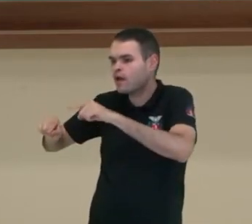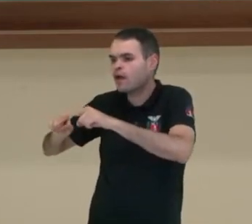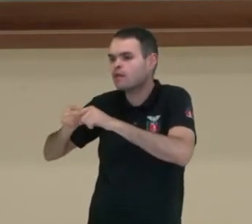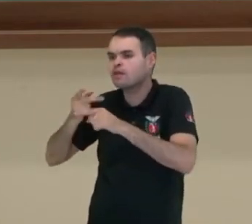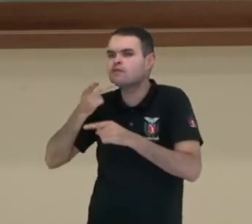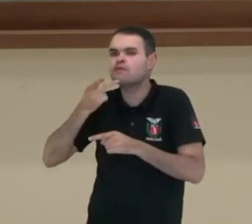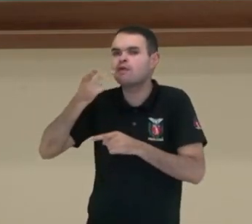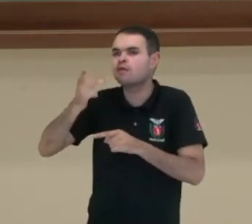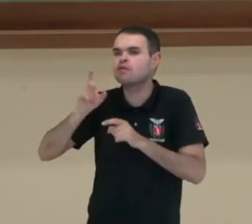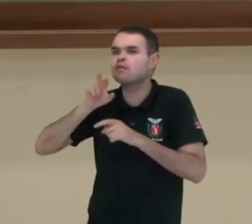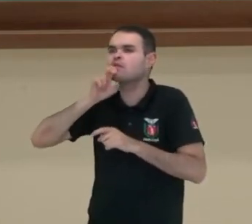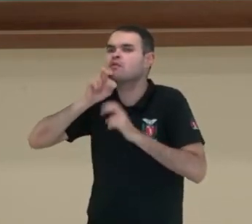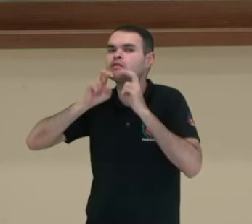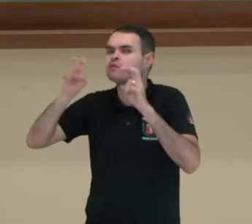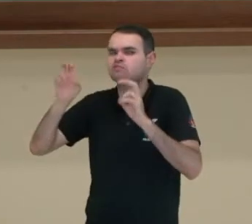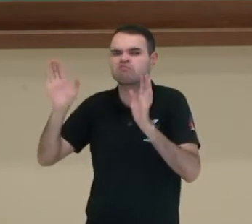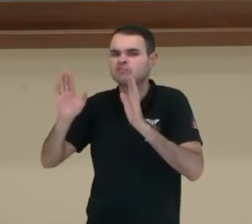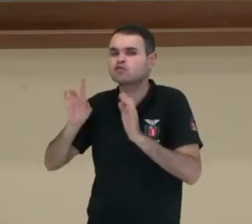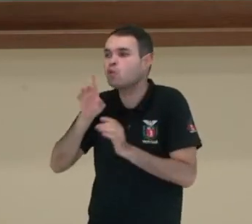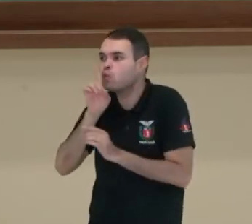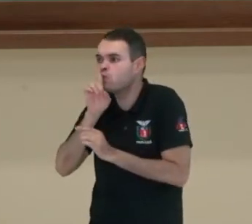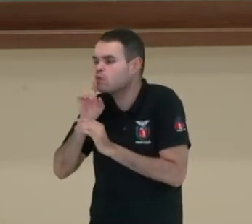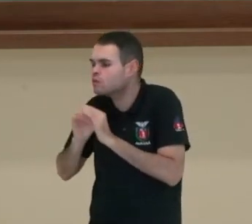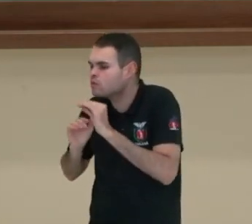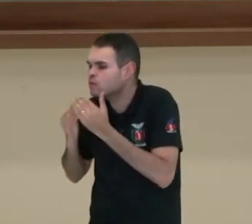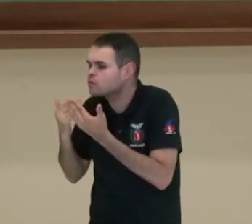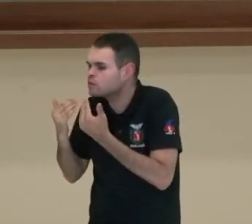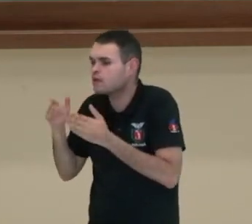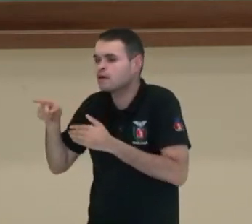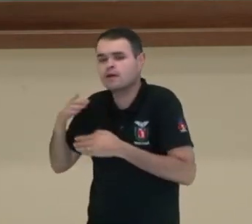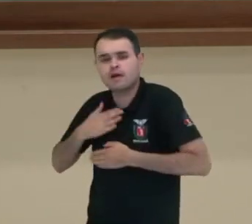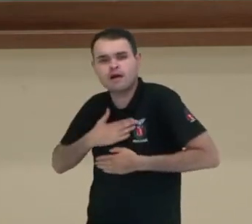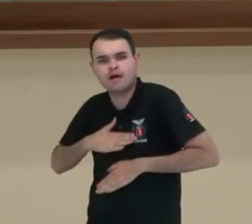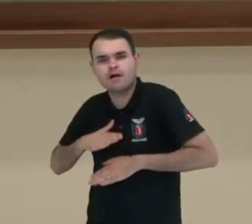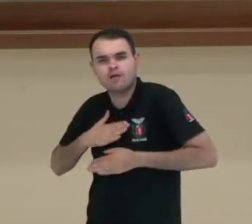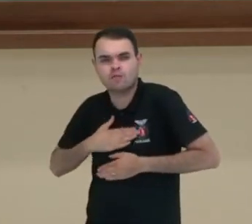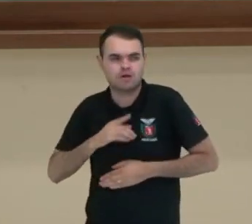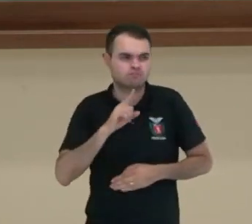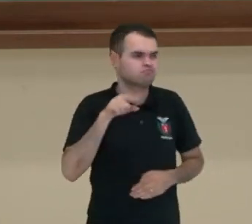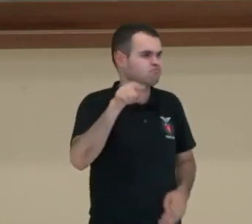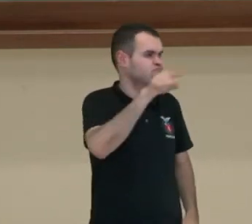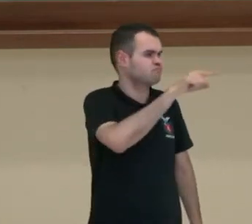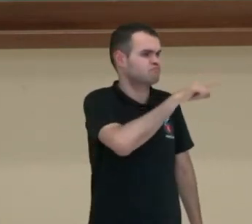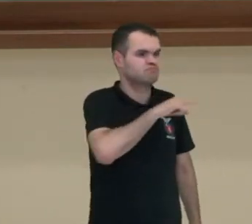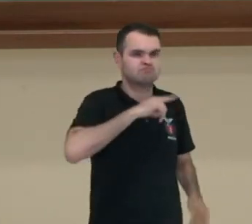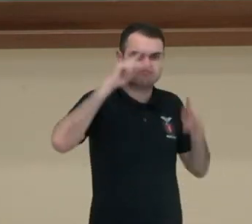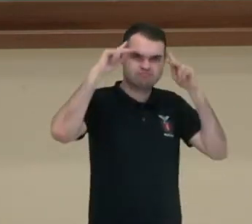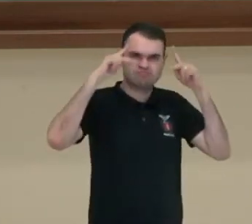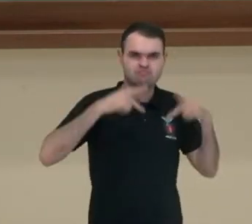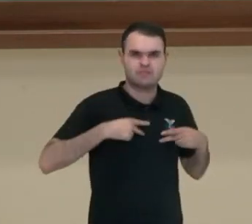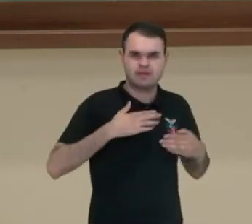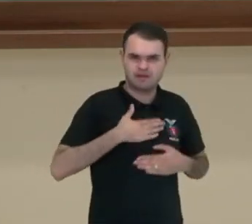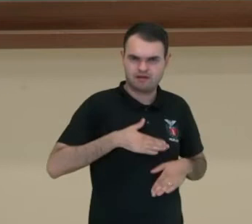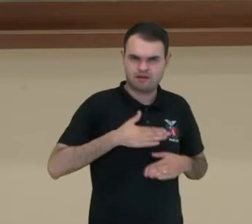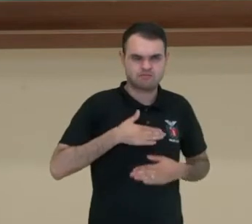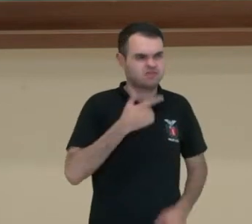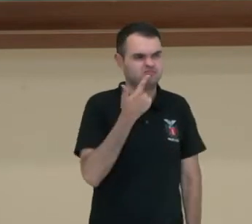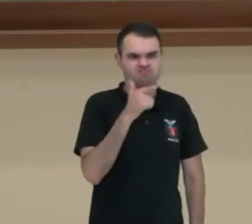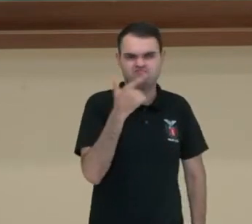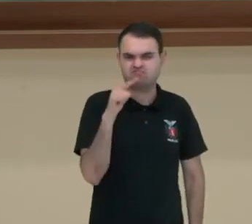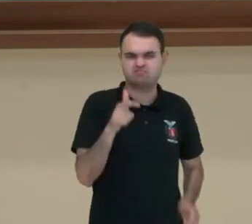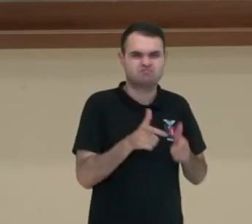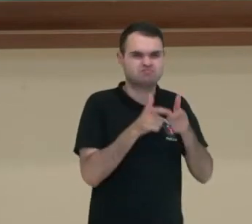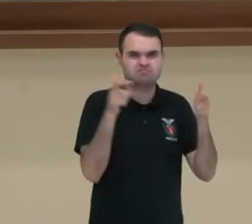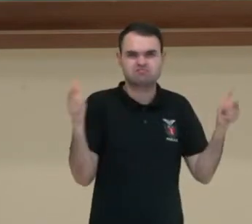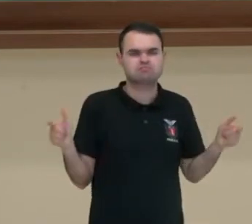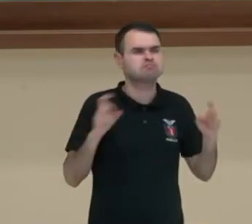gritar, que pode se falar baixinho, que tem uma calma, né? Coisa que nós não observamos ali nas relações humanas muitas vezes, né?